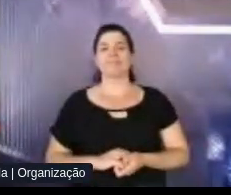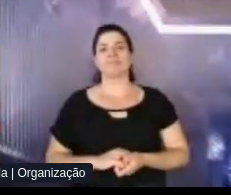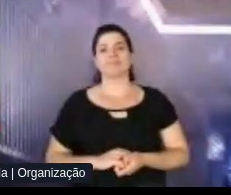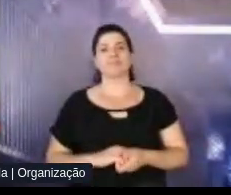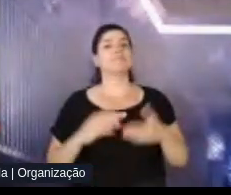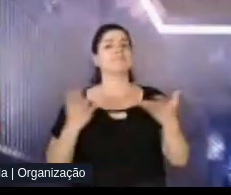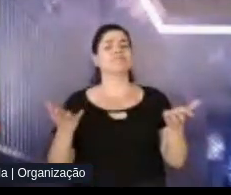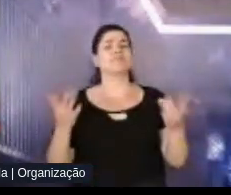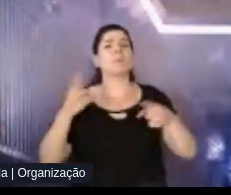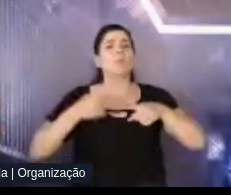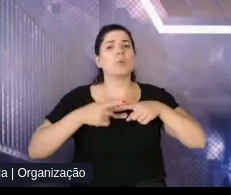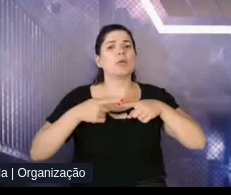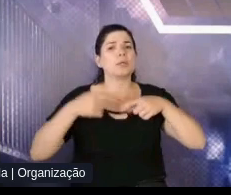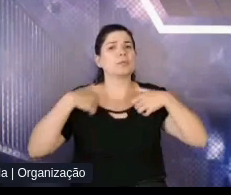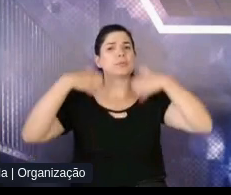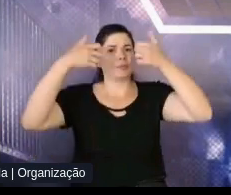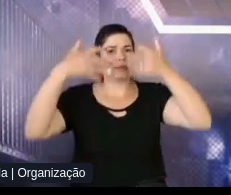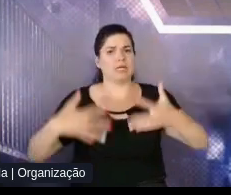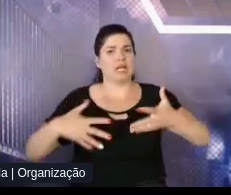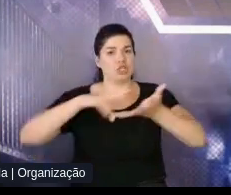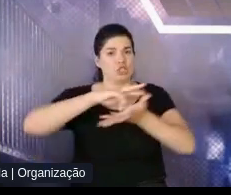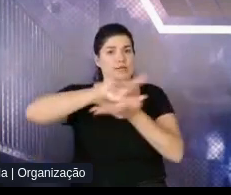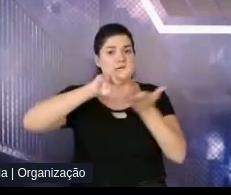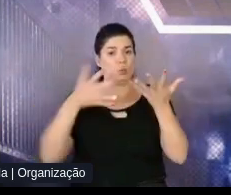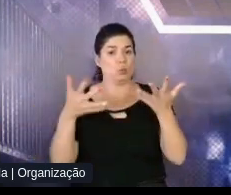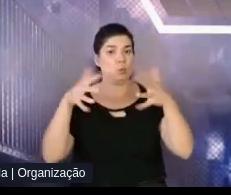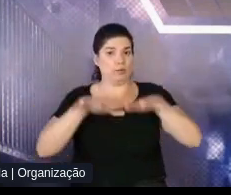Então, por que eu vou falar de diversidade e inclusão?